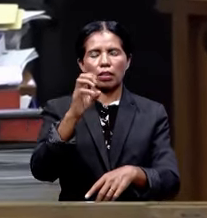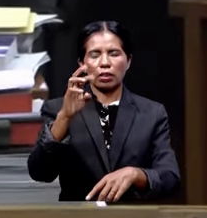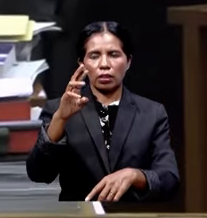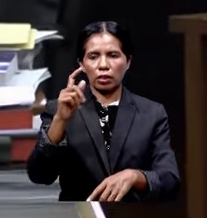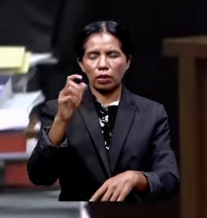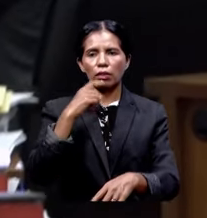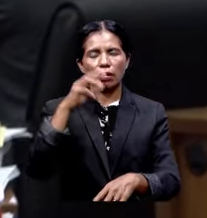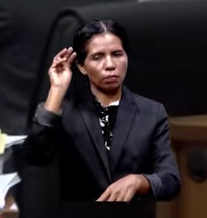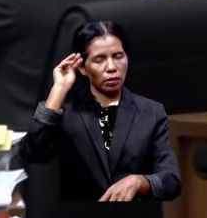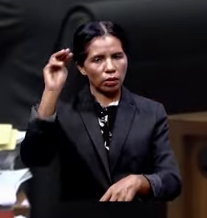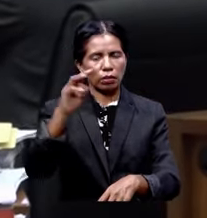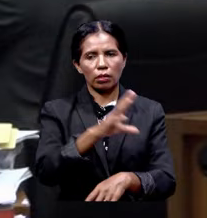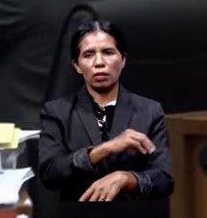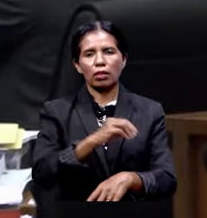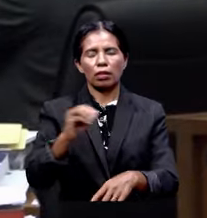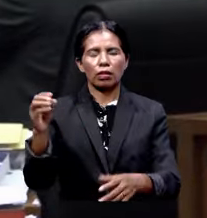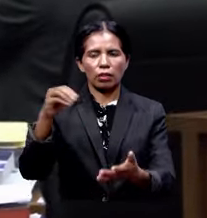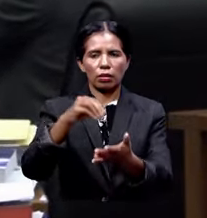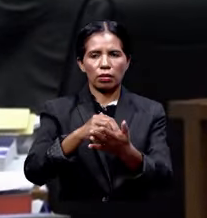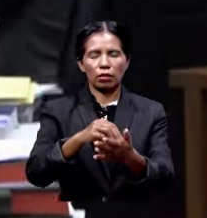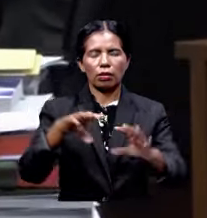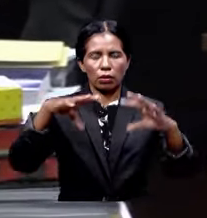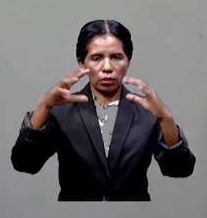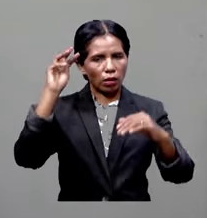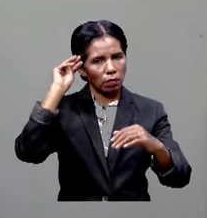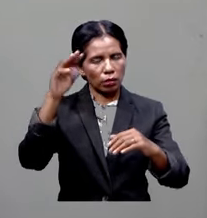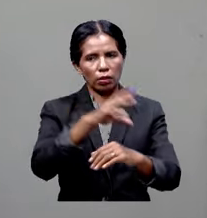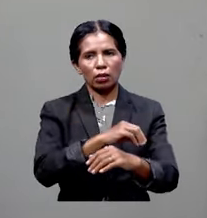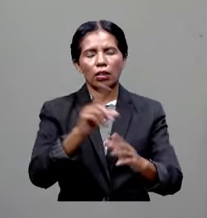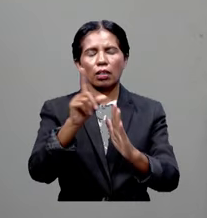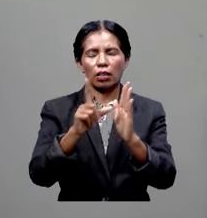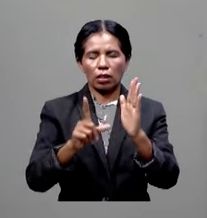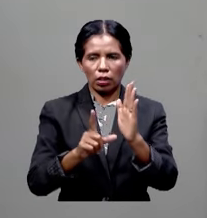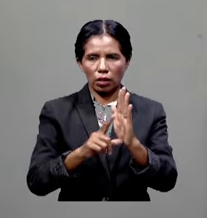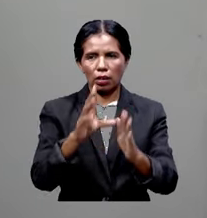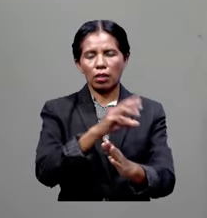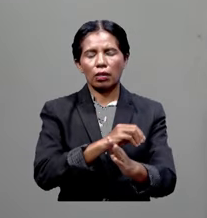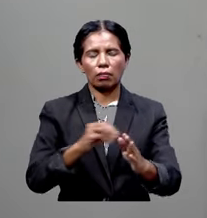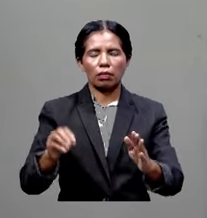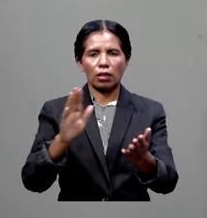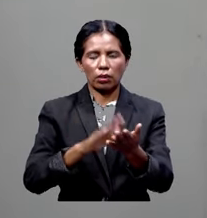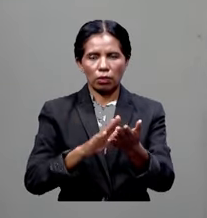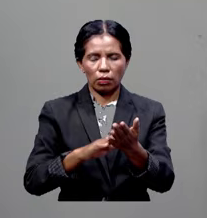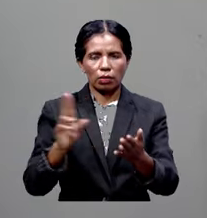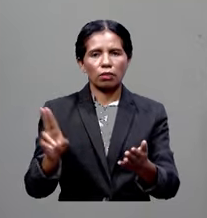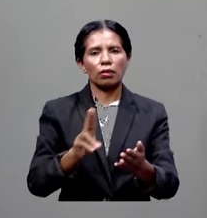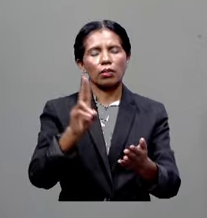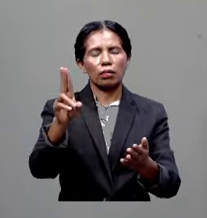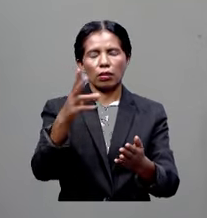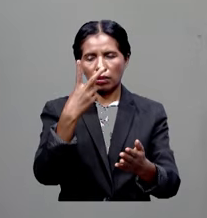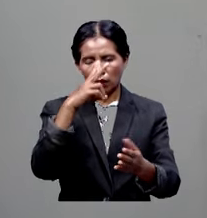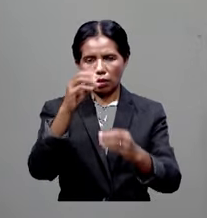explica, Ministério do Ensino Superior submete ona ba conselho ministro, decreto lei base ba ensino superior ne be atuare